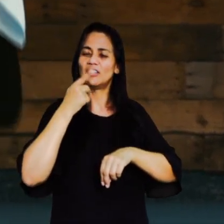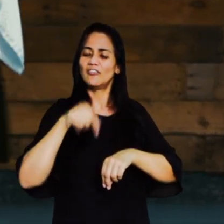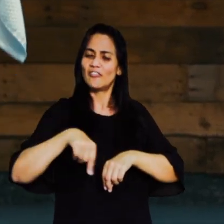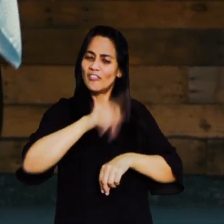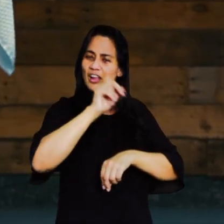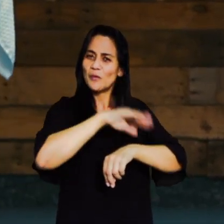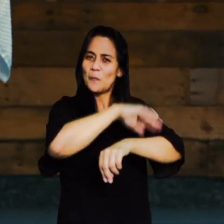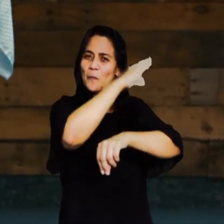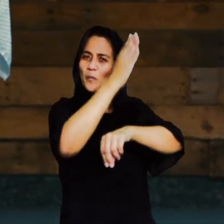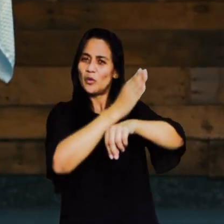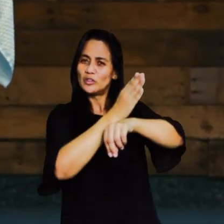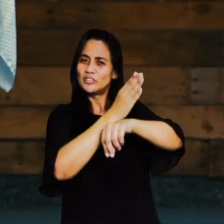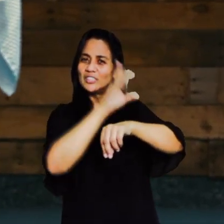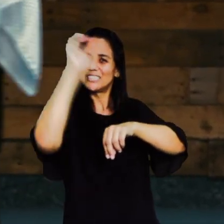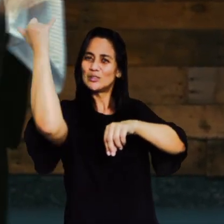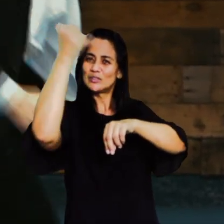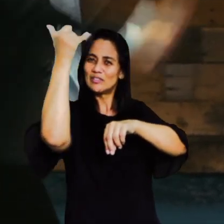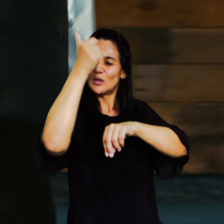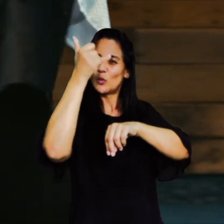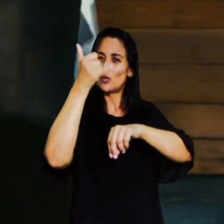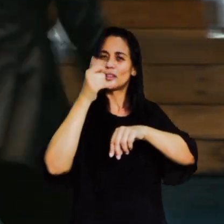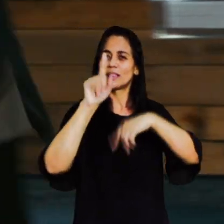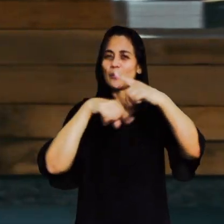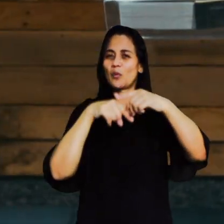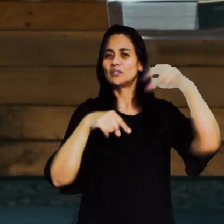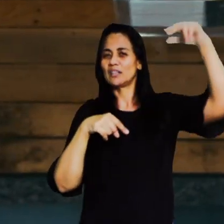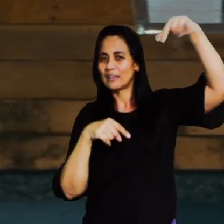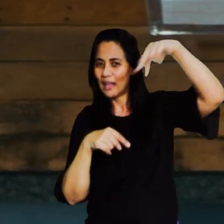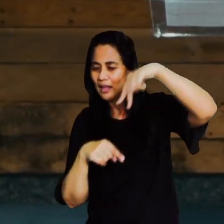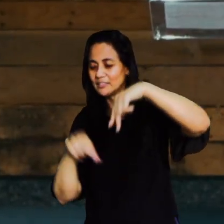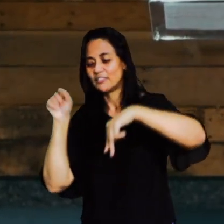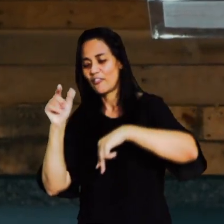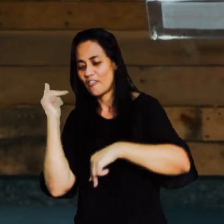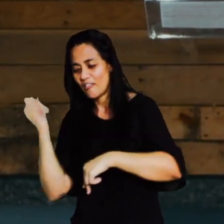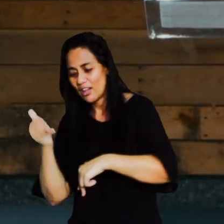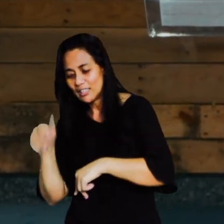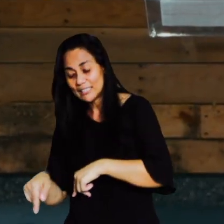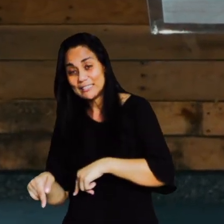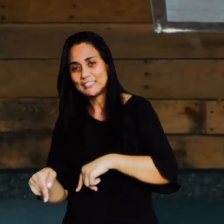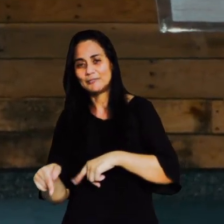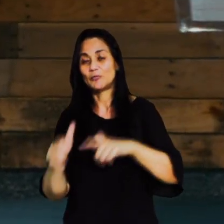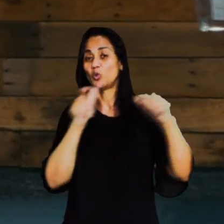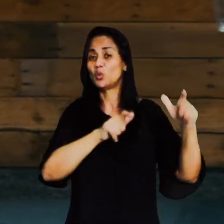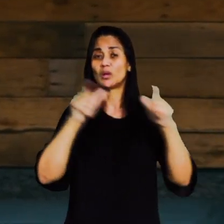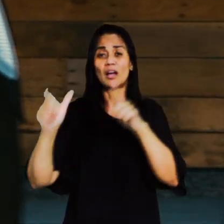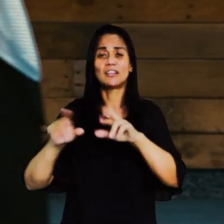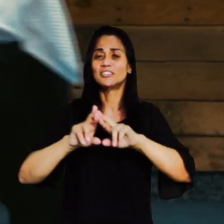Existe hora de falar no particular. Mas existe hora de falar na igreja.